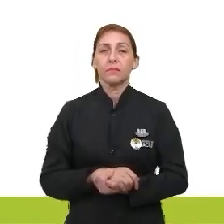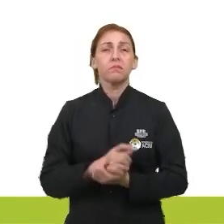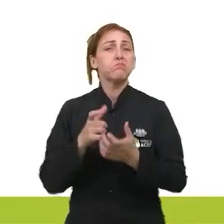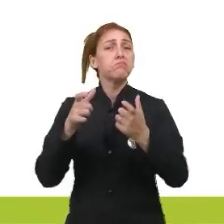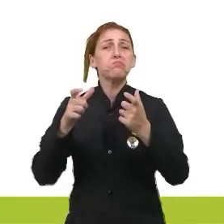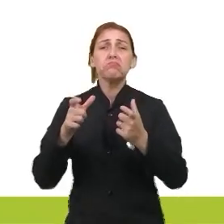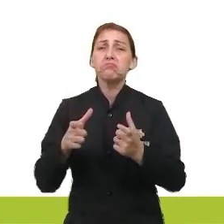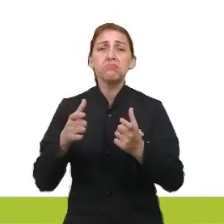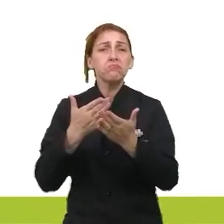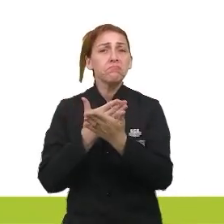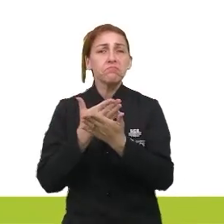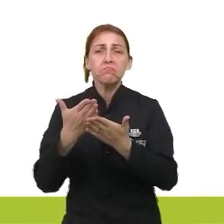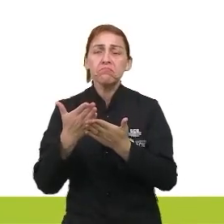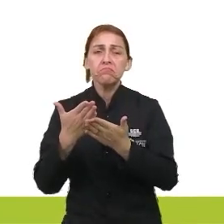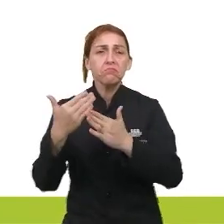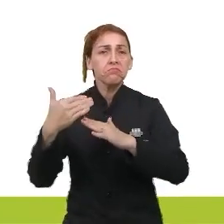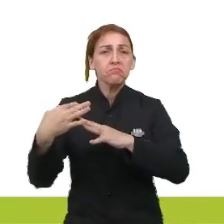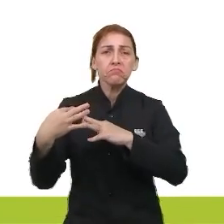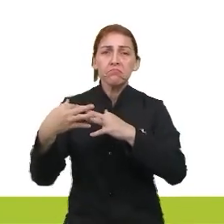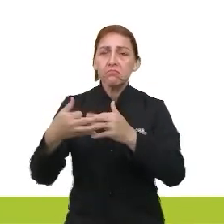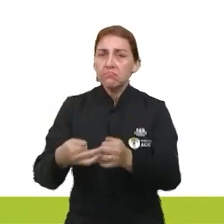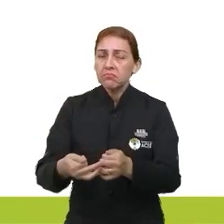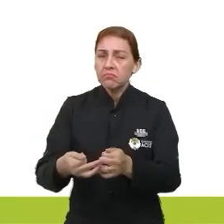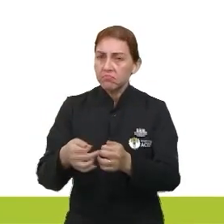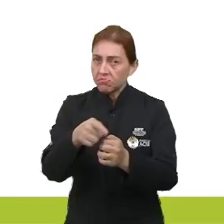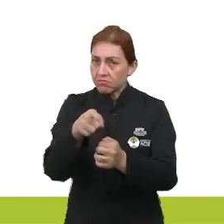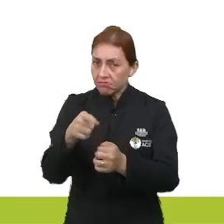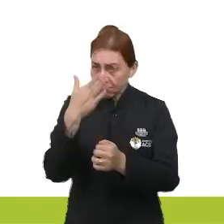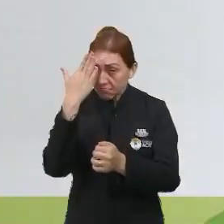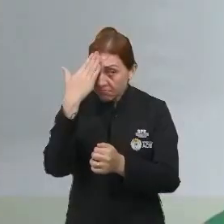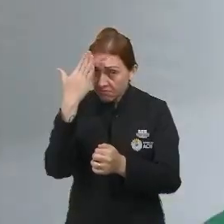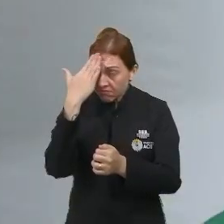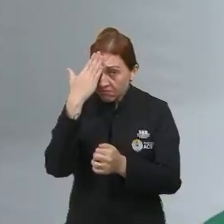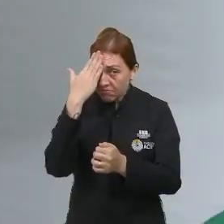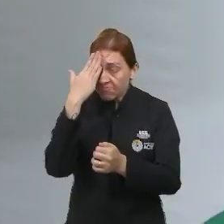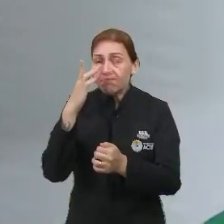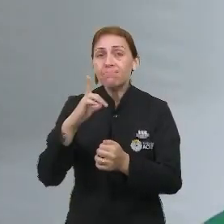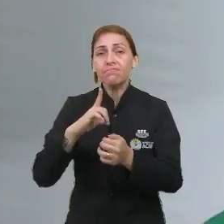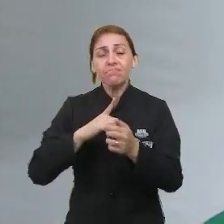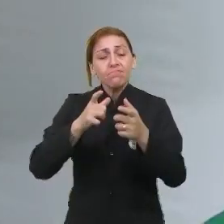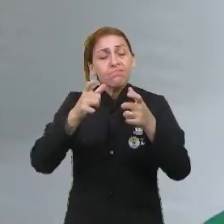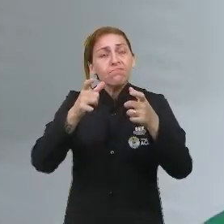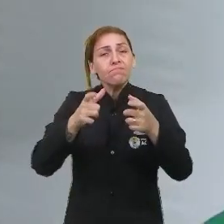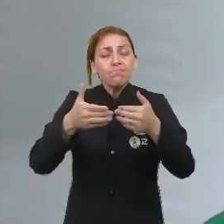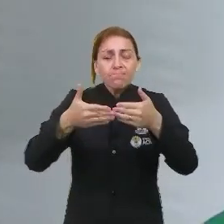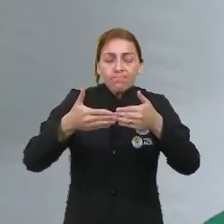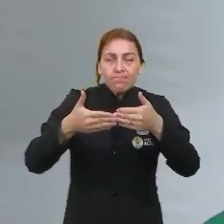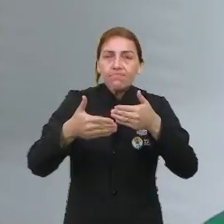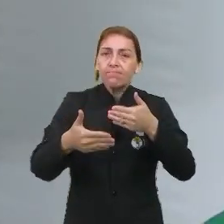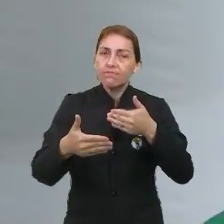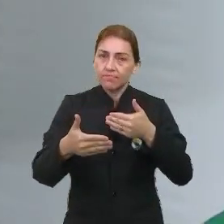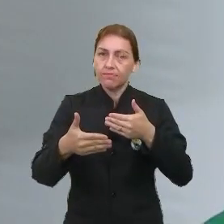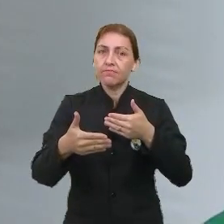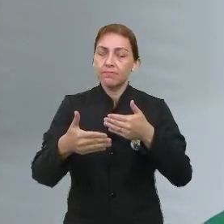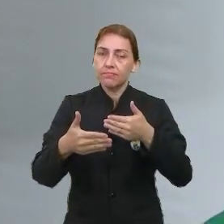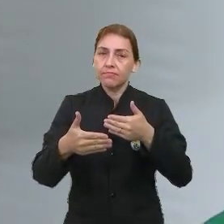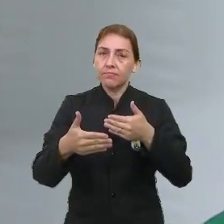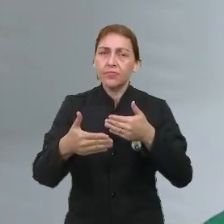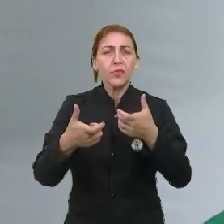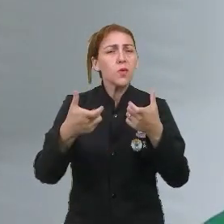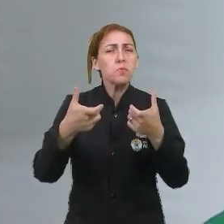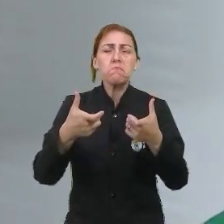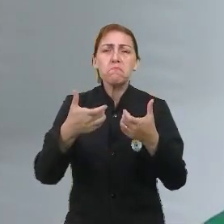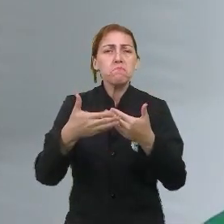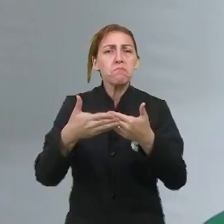Onde isso começou? Você sabe, né? Tudo tem um lugar, um ponto de partida. E onde